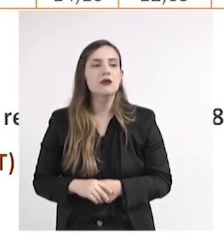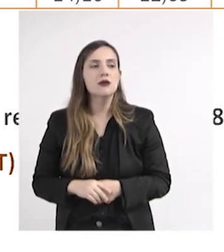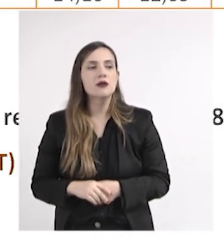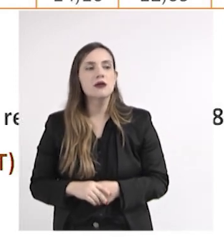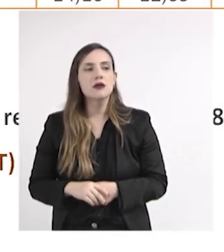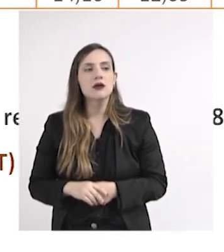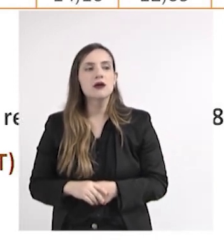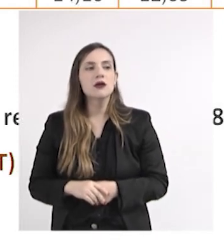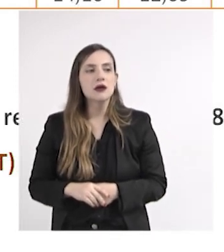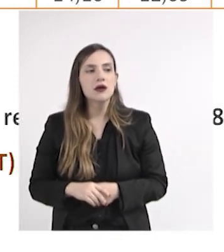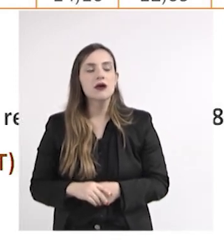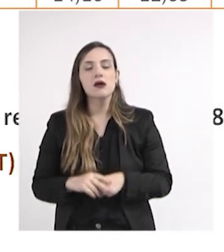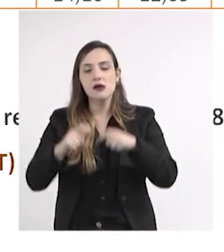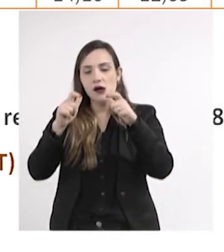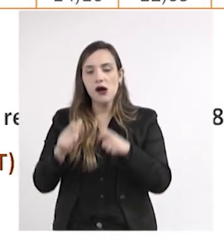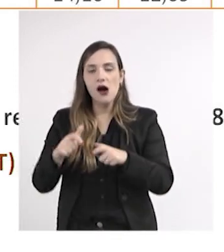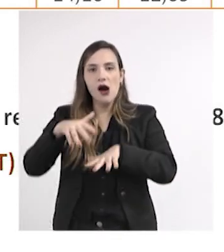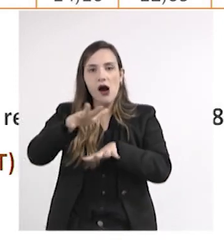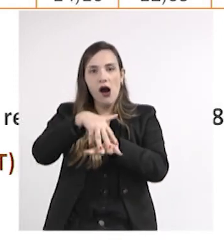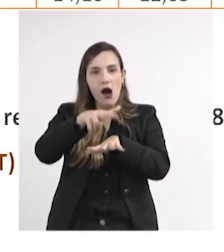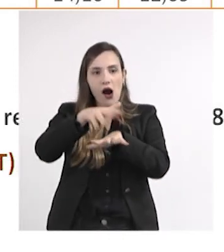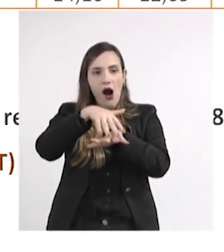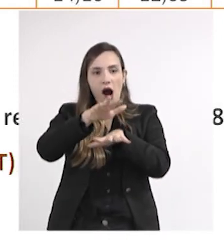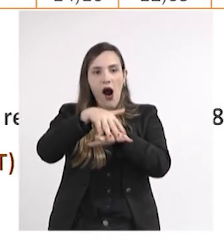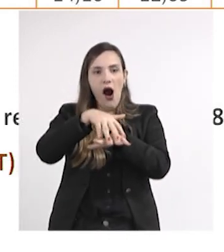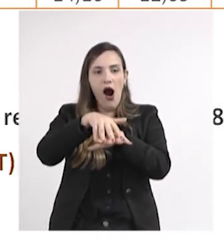Praças de pedágio.